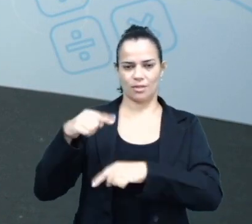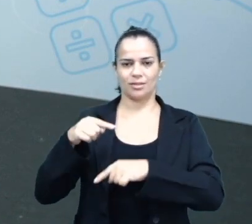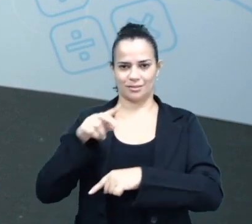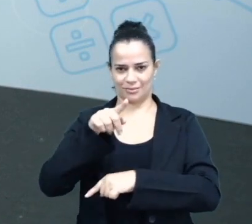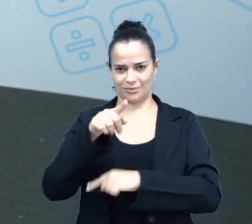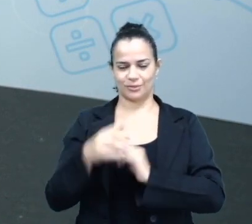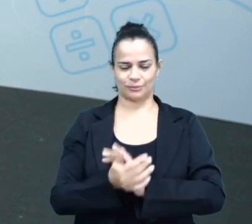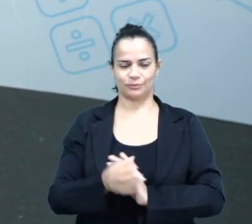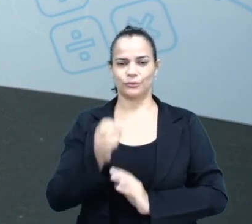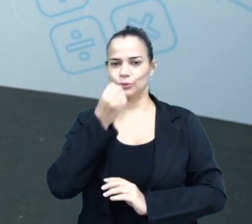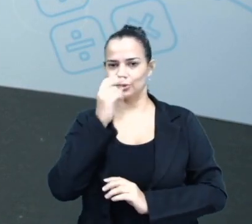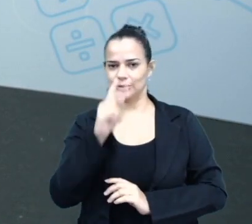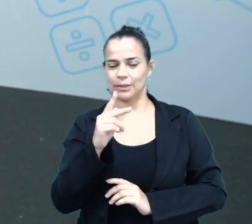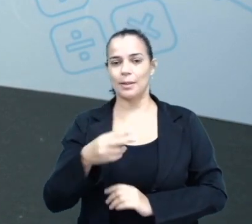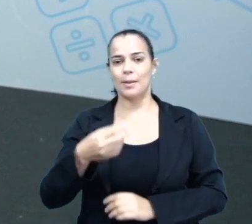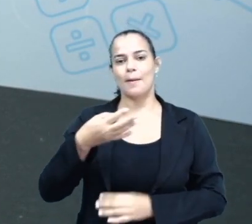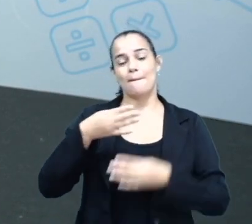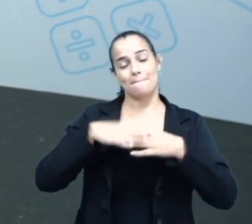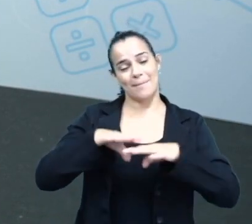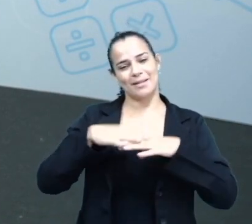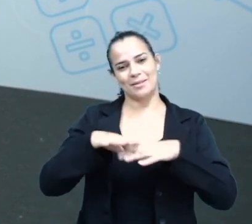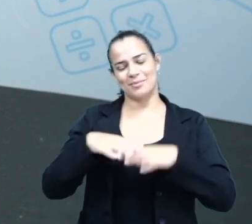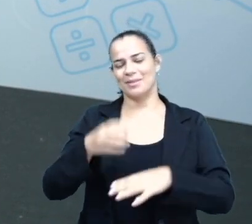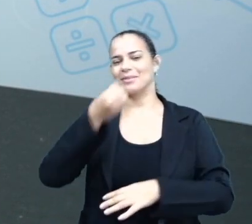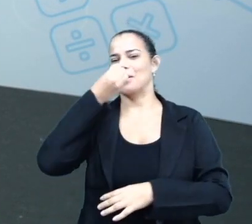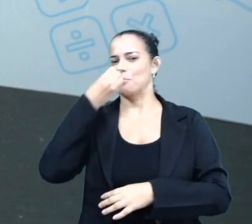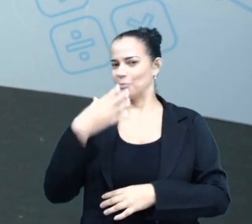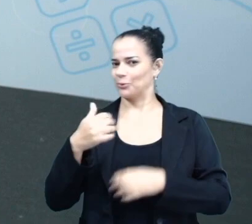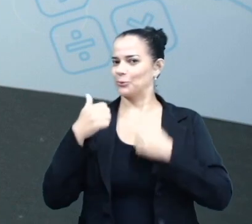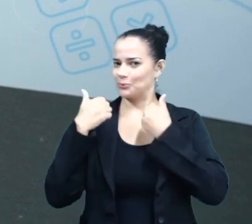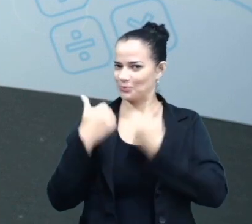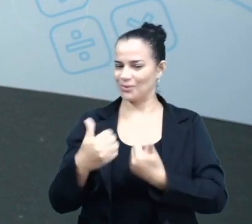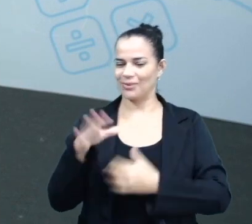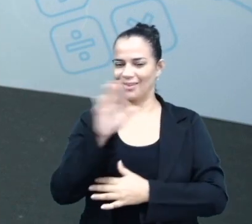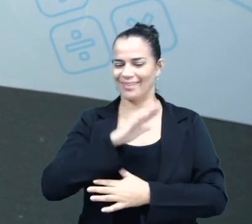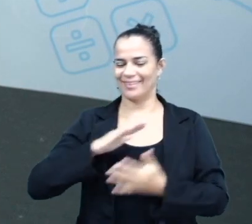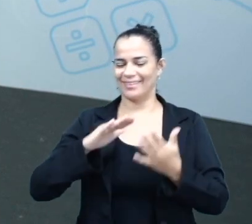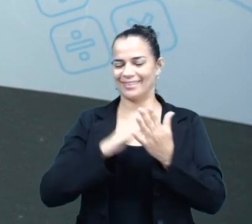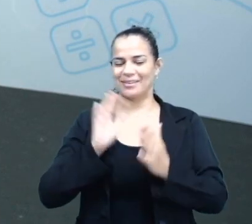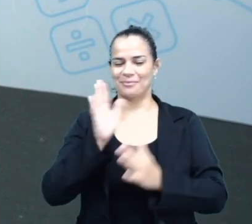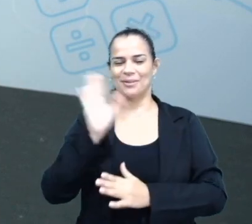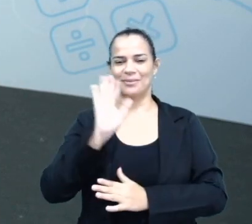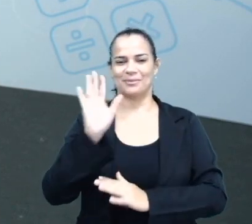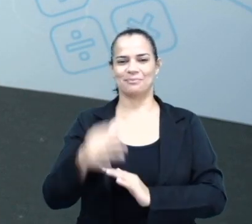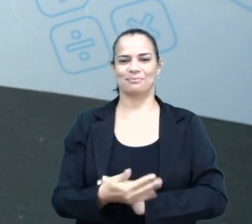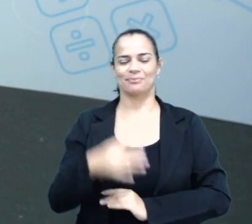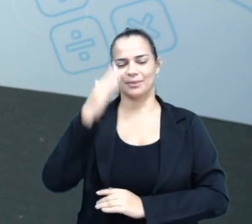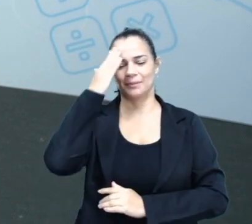bom? Lembre-se, matemática é bom demais. Até mais, pessoal. Valeu!